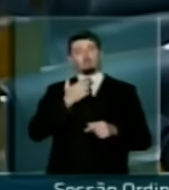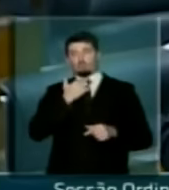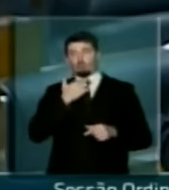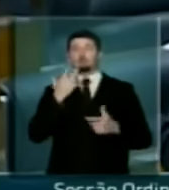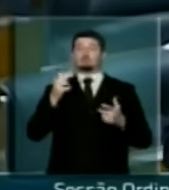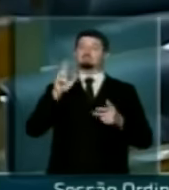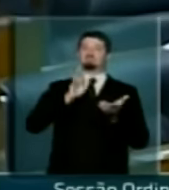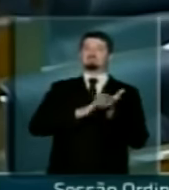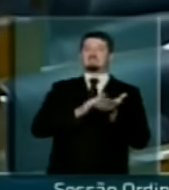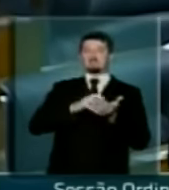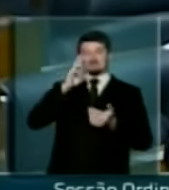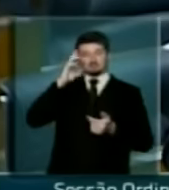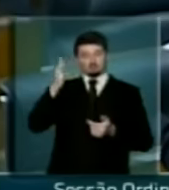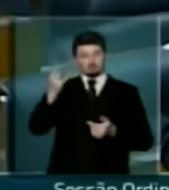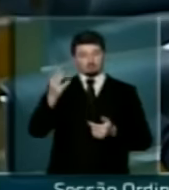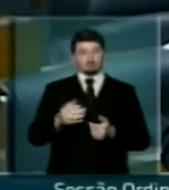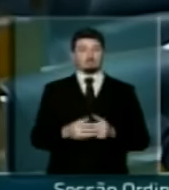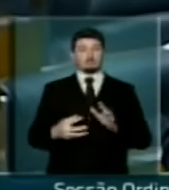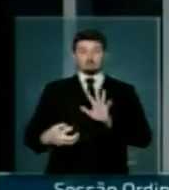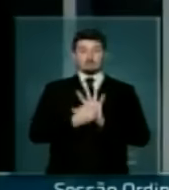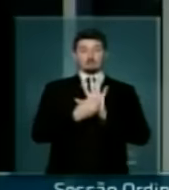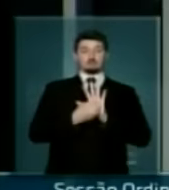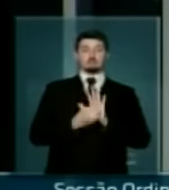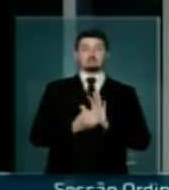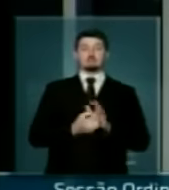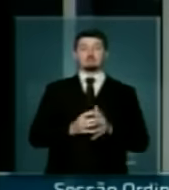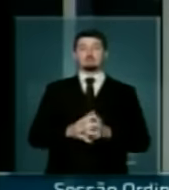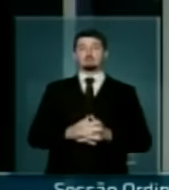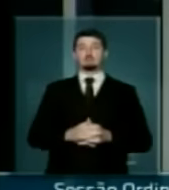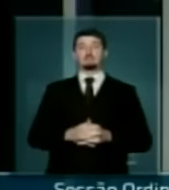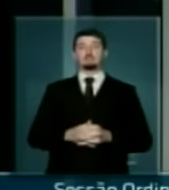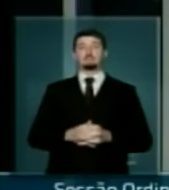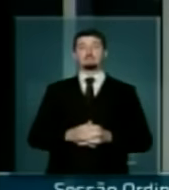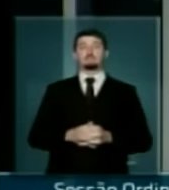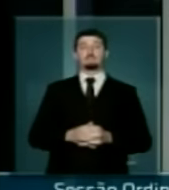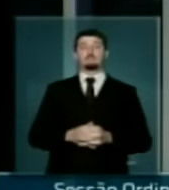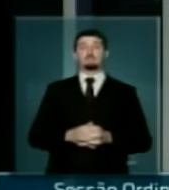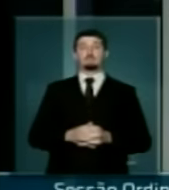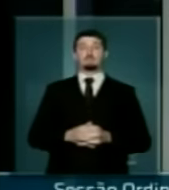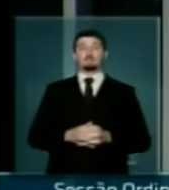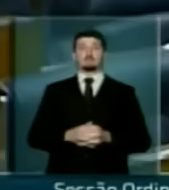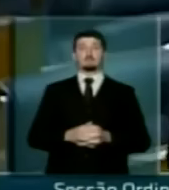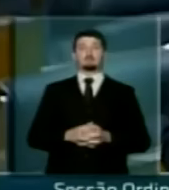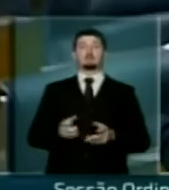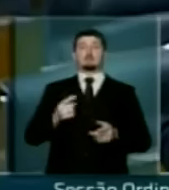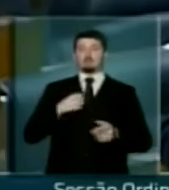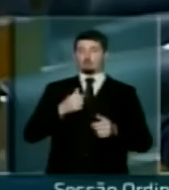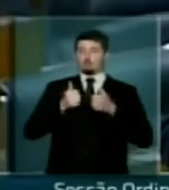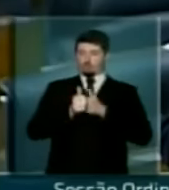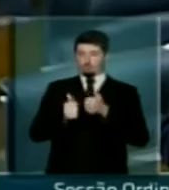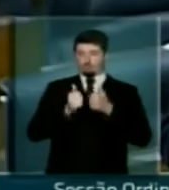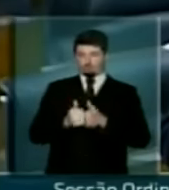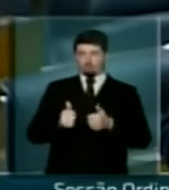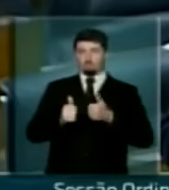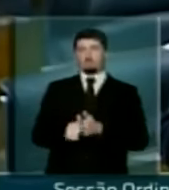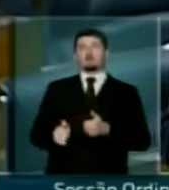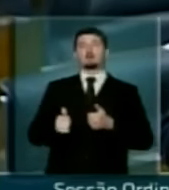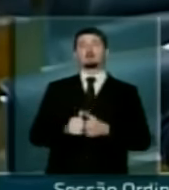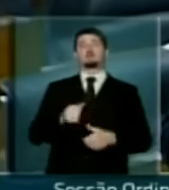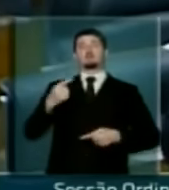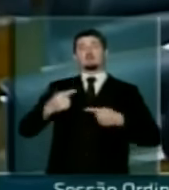parabenizá-lo, mas eu gostaria de fazer esse registro aqui, até porque eu acompanho esse debate a nível